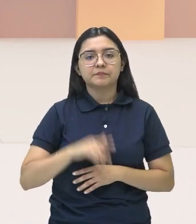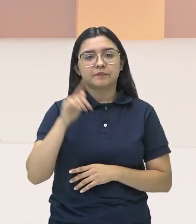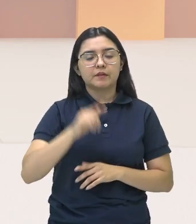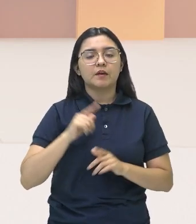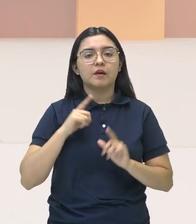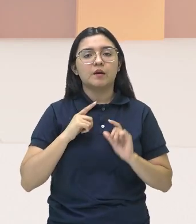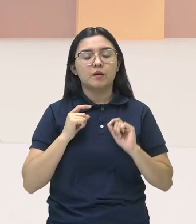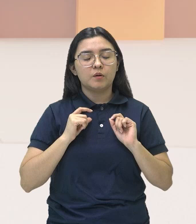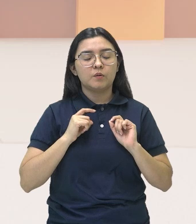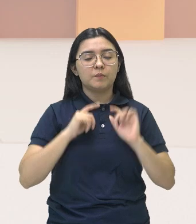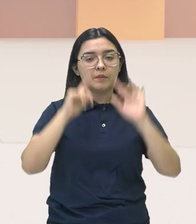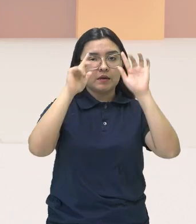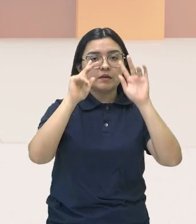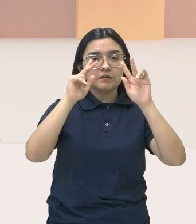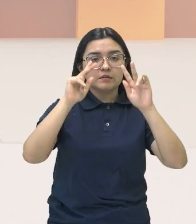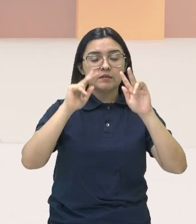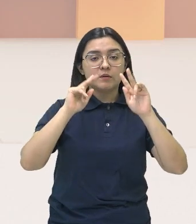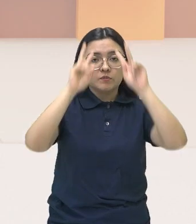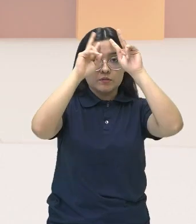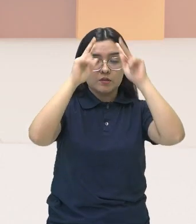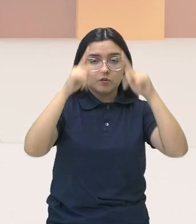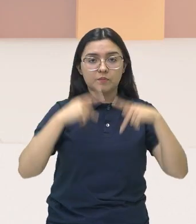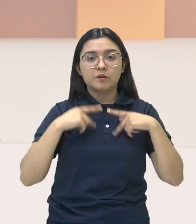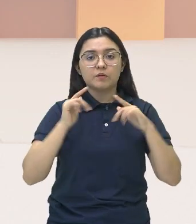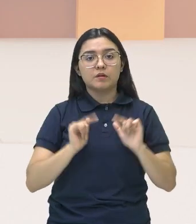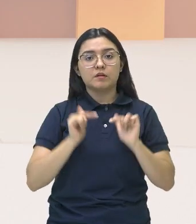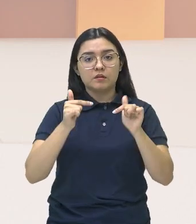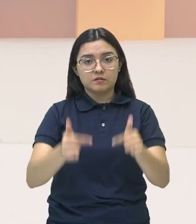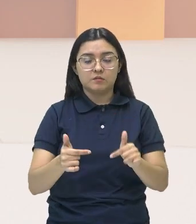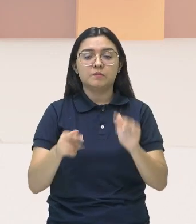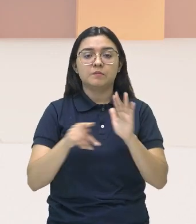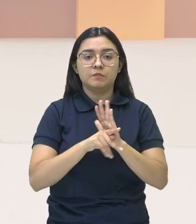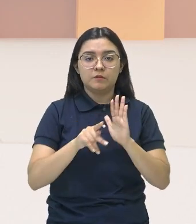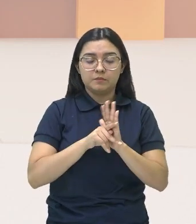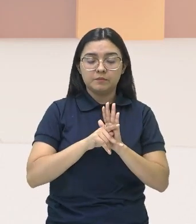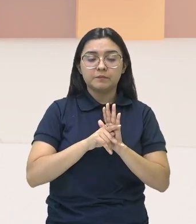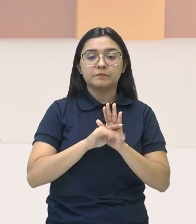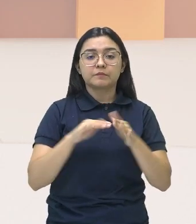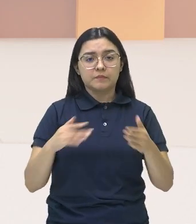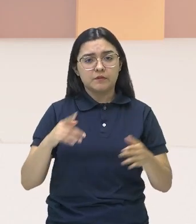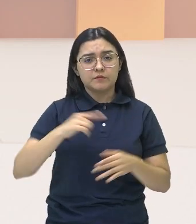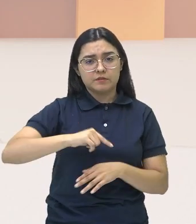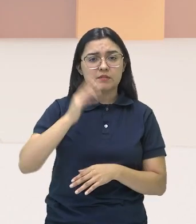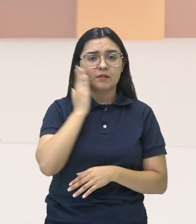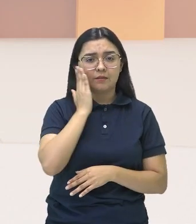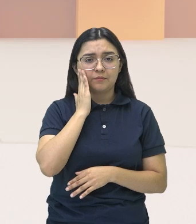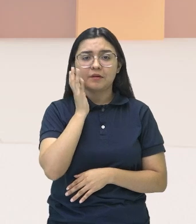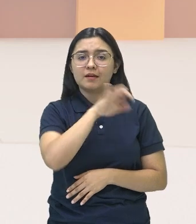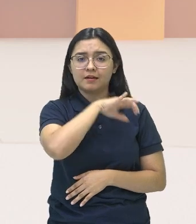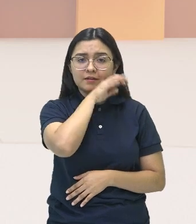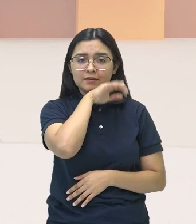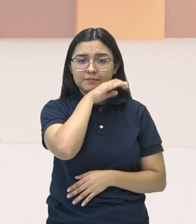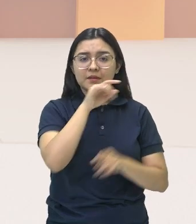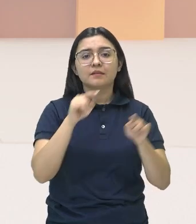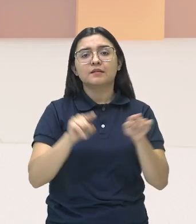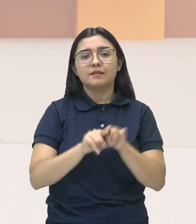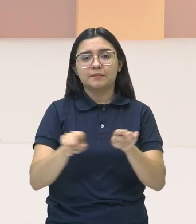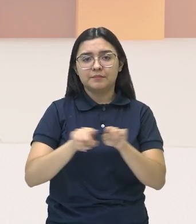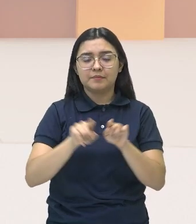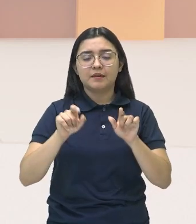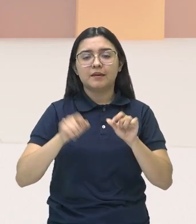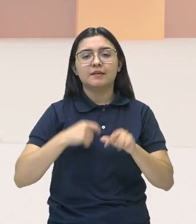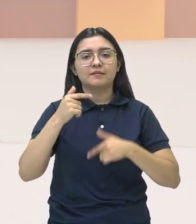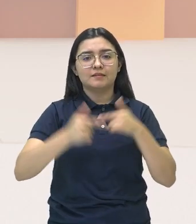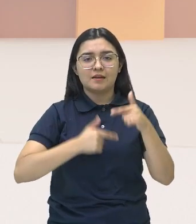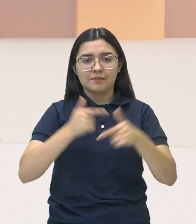ação do ser humano. Nós sabemos que os animais também trabalham. Se você for ver o João de Barro, a